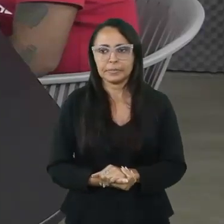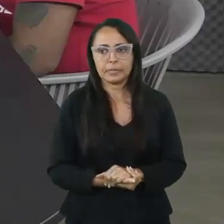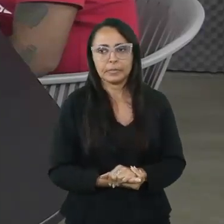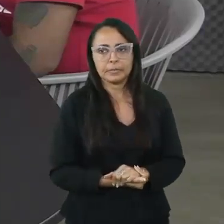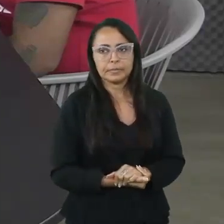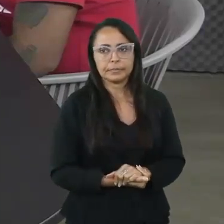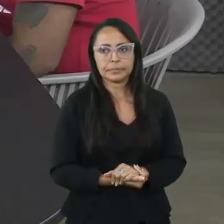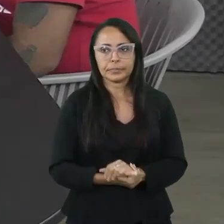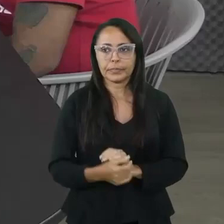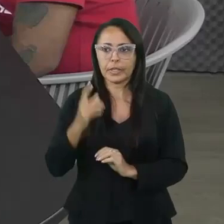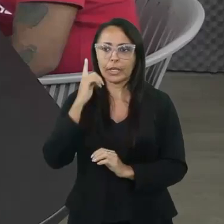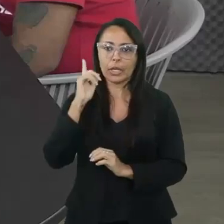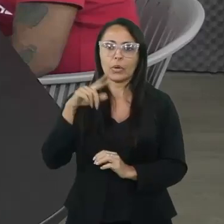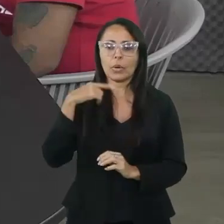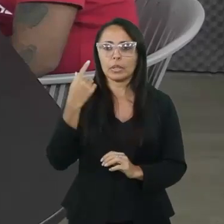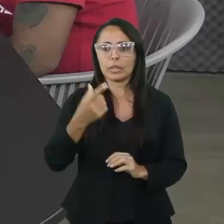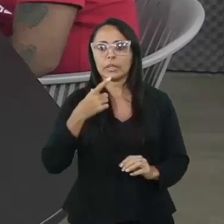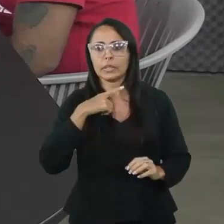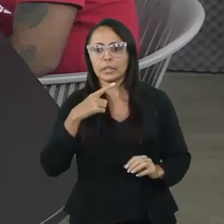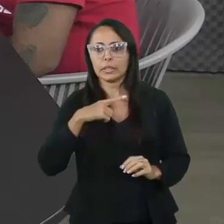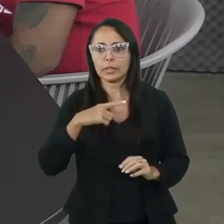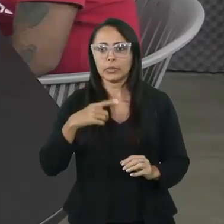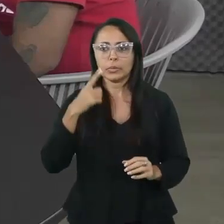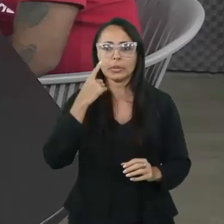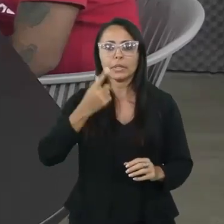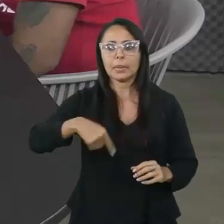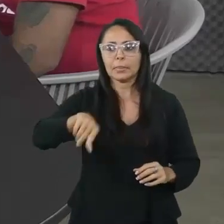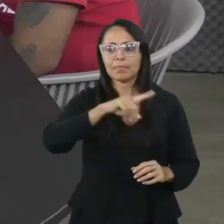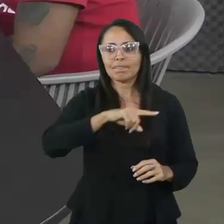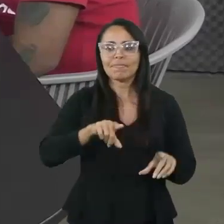Eu acordo, saio de casa, já tem aluno me dando bom dia.